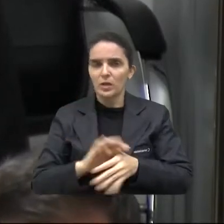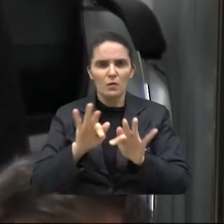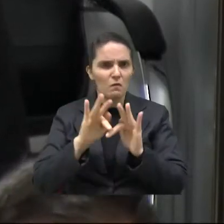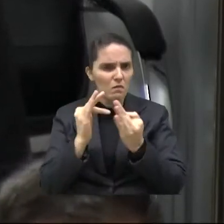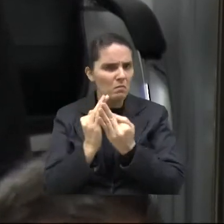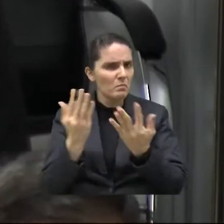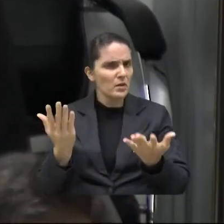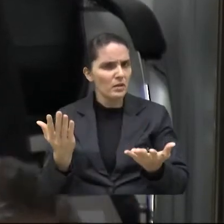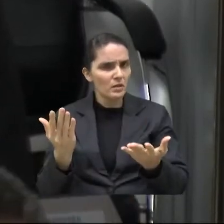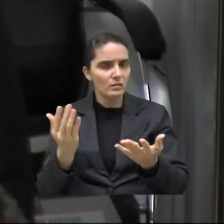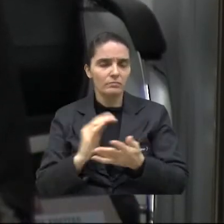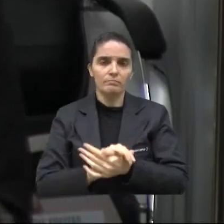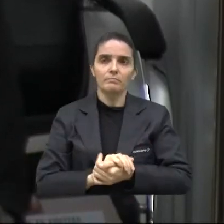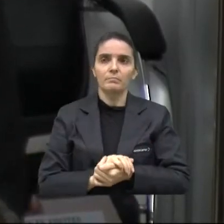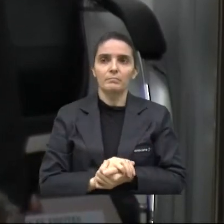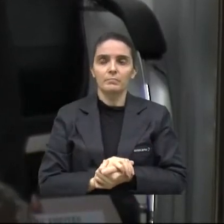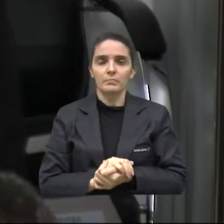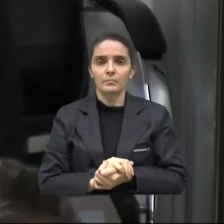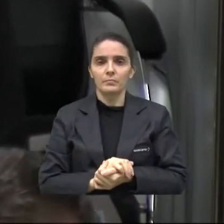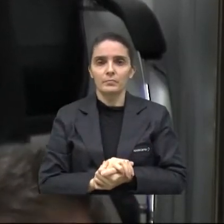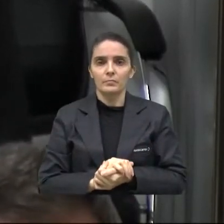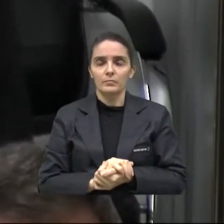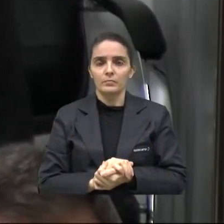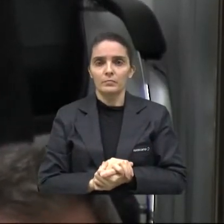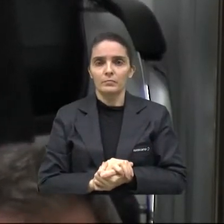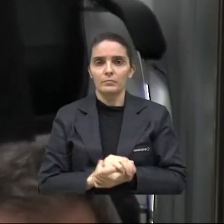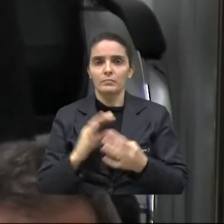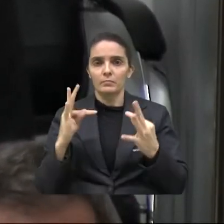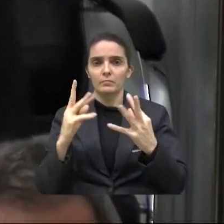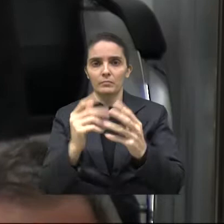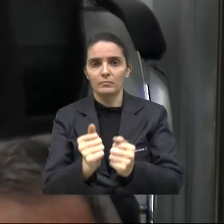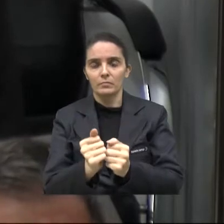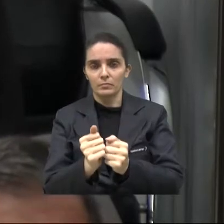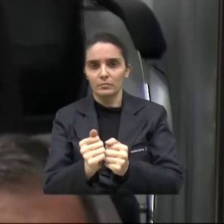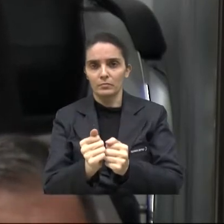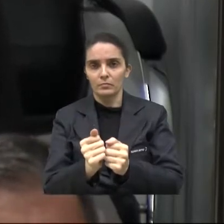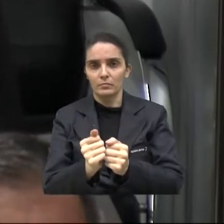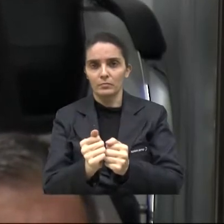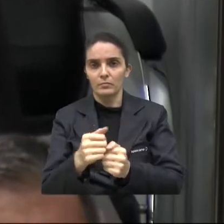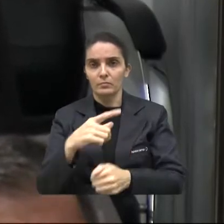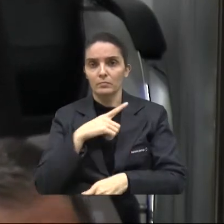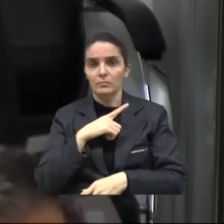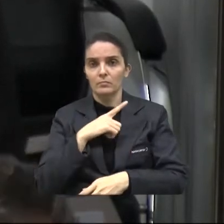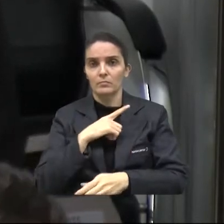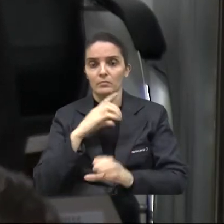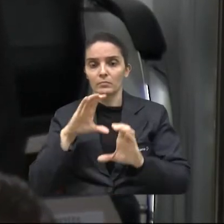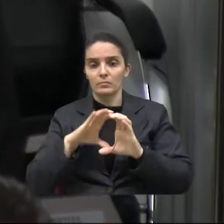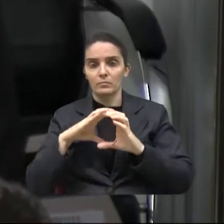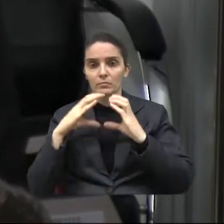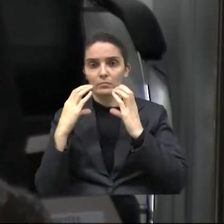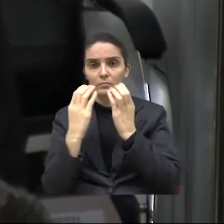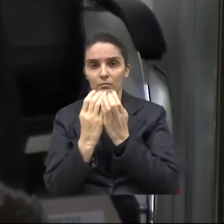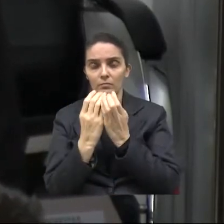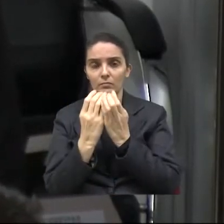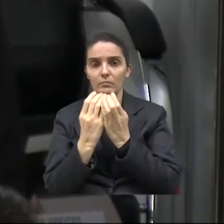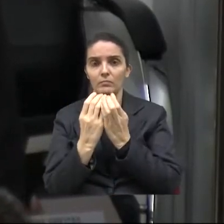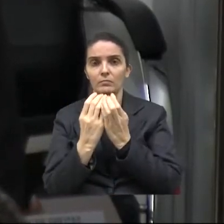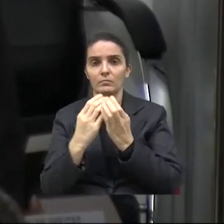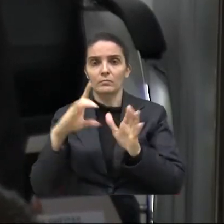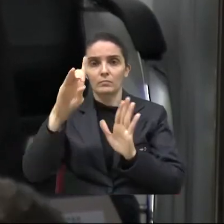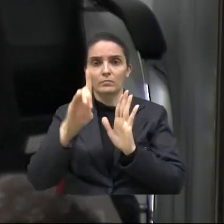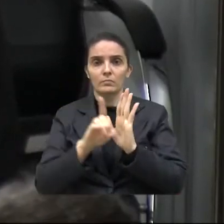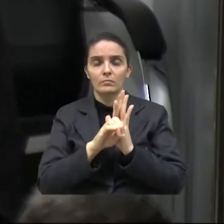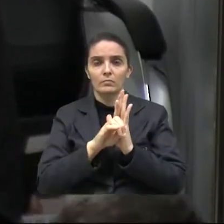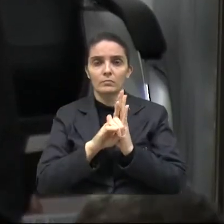Familiar. Nós somos signatários da Convenção Americana de Direitos Humanos, que diz que a educação